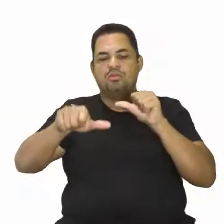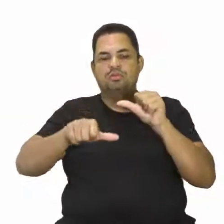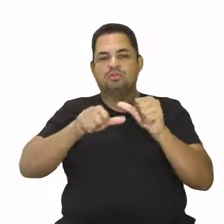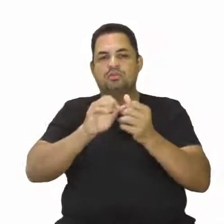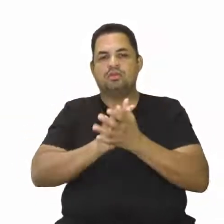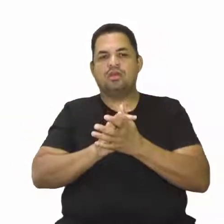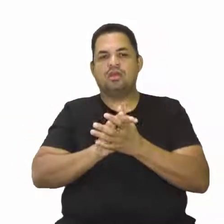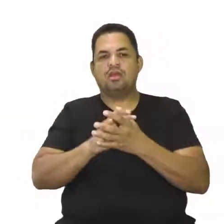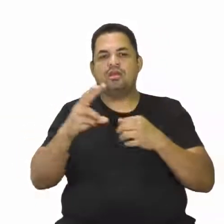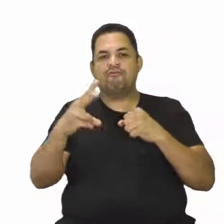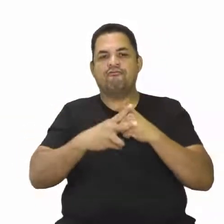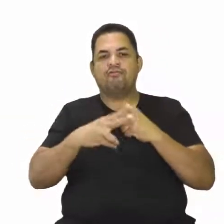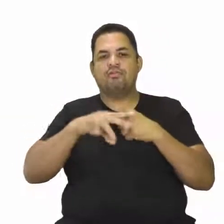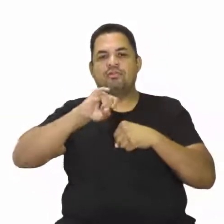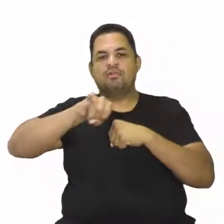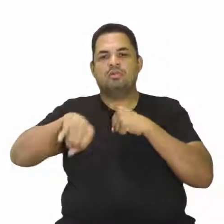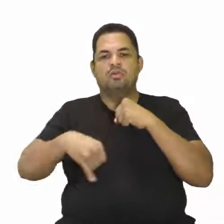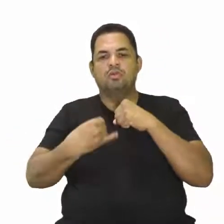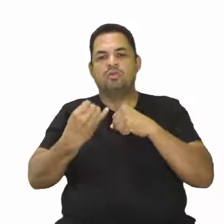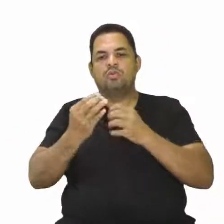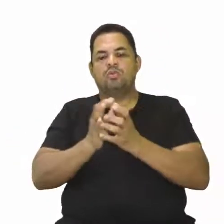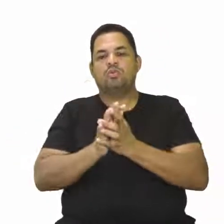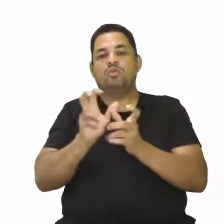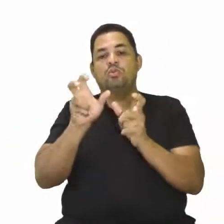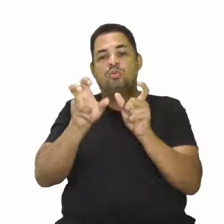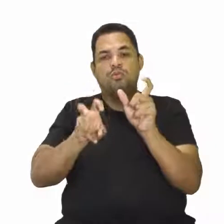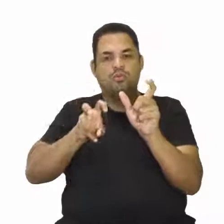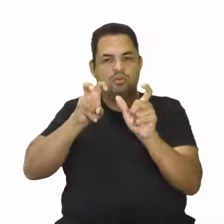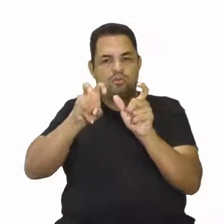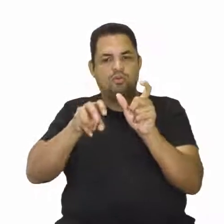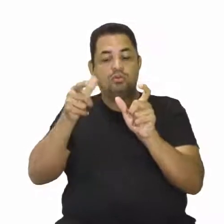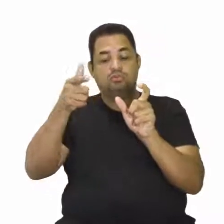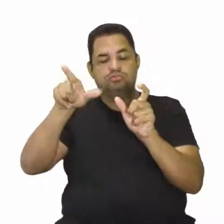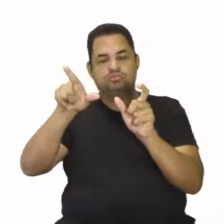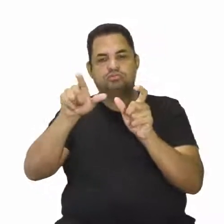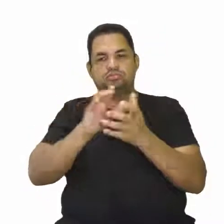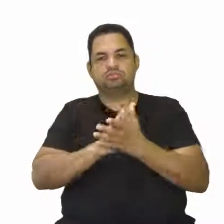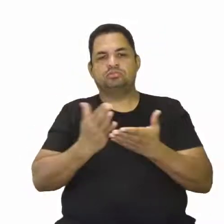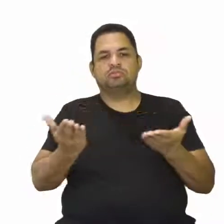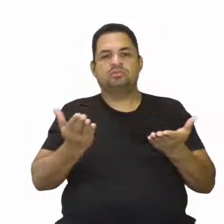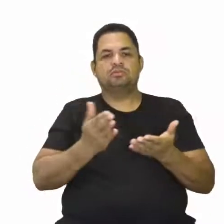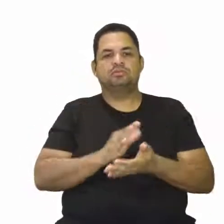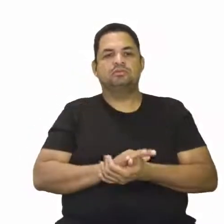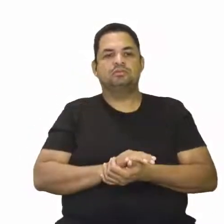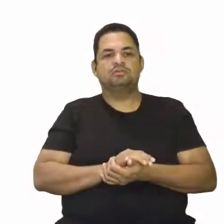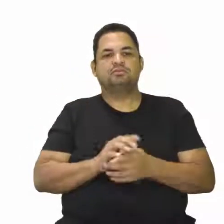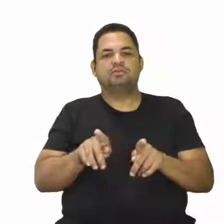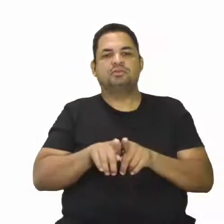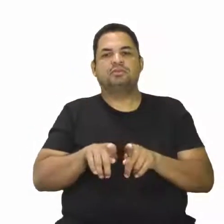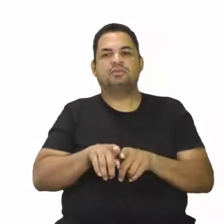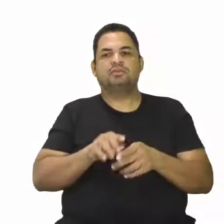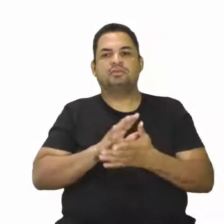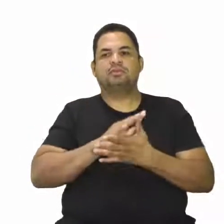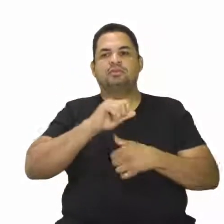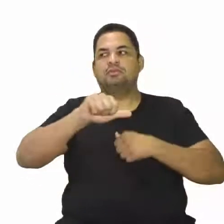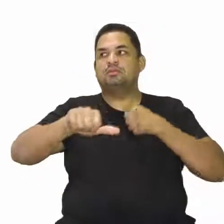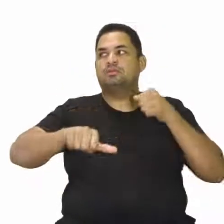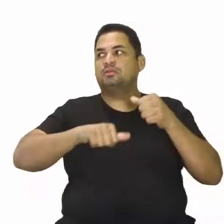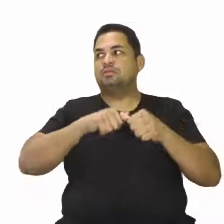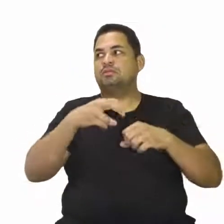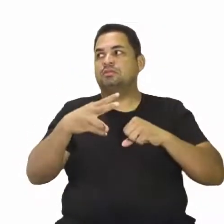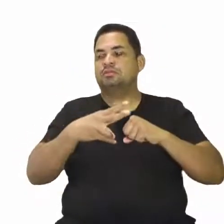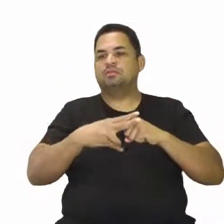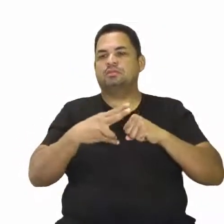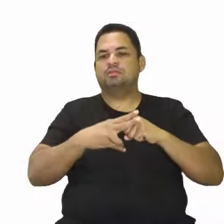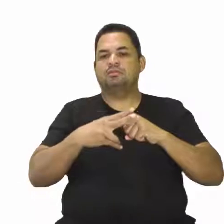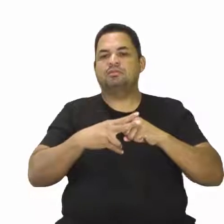verbo, um adjetivo ou outro advérbio. E ainda eles podem modificar um verbo,